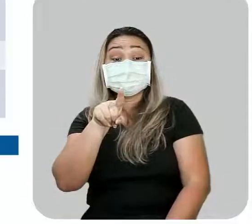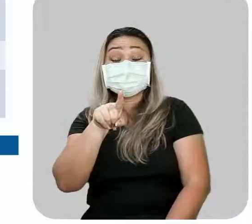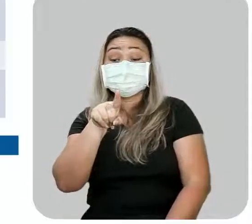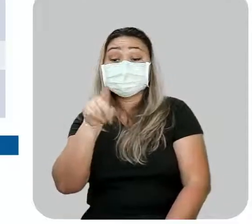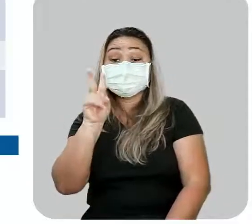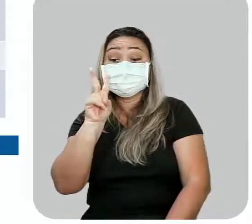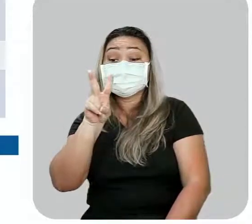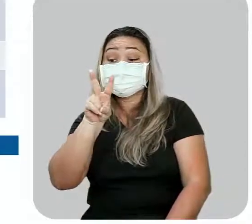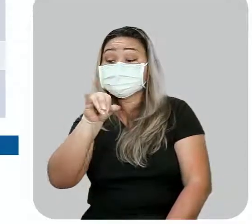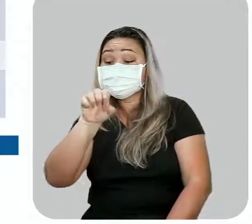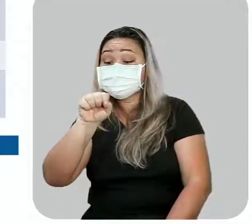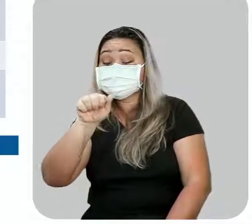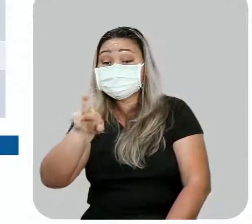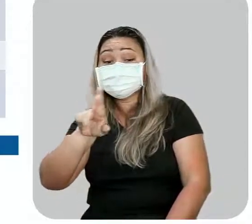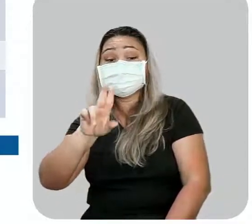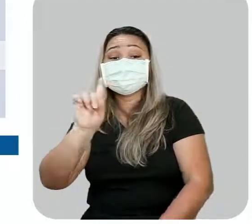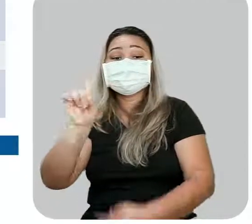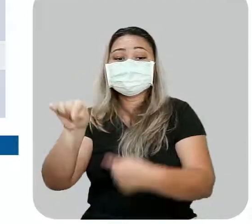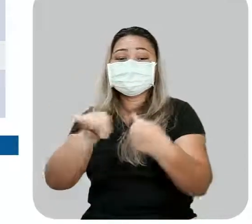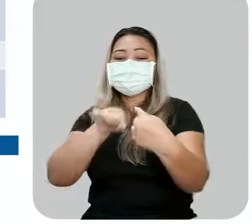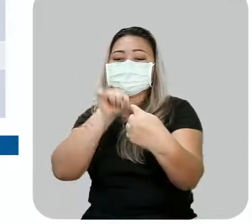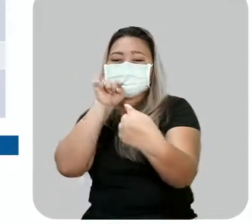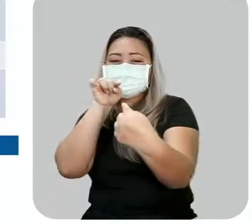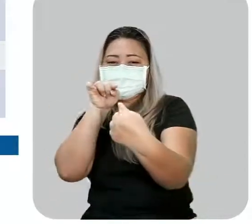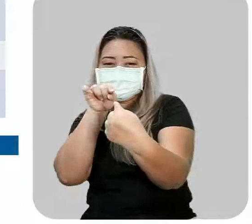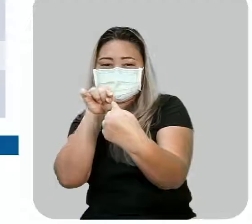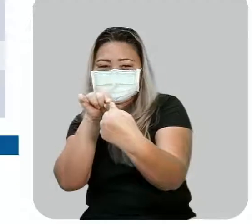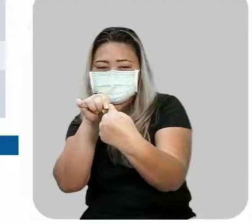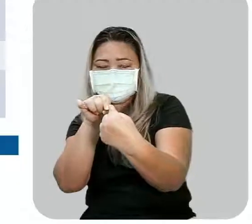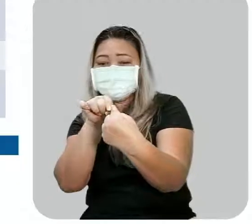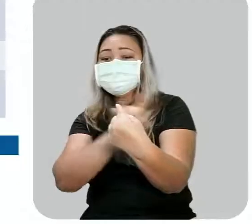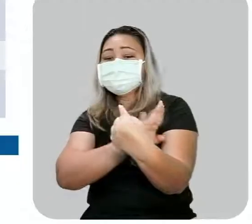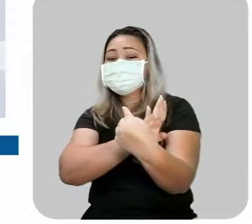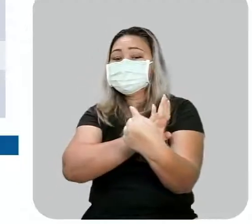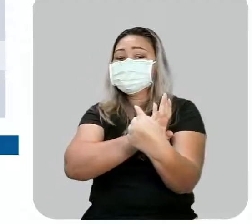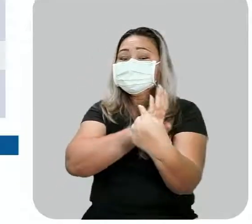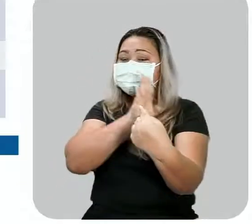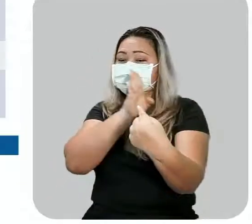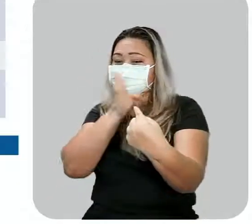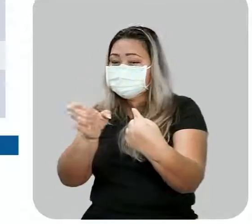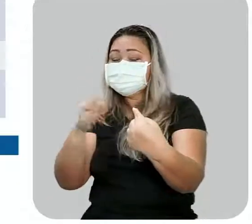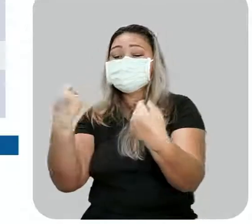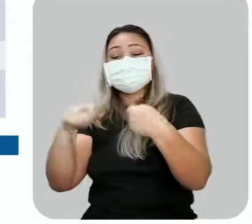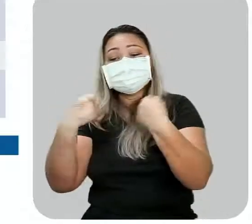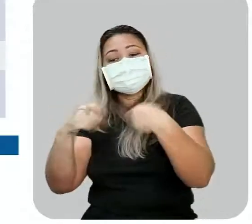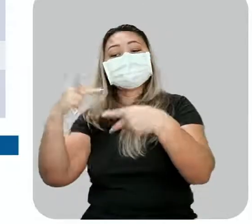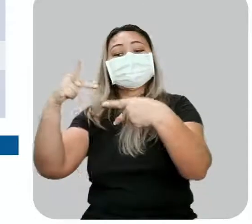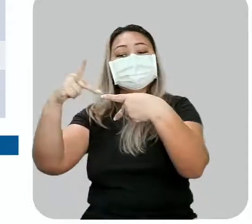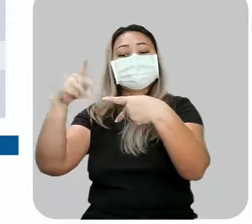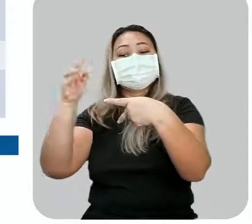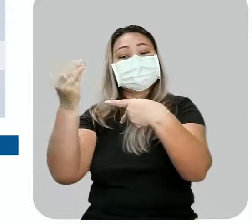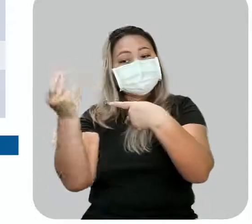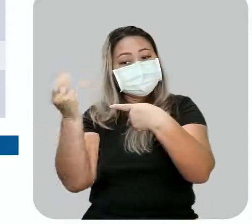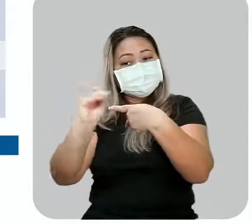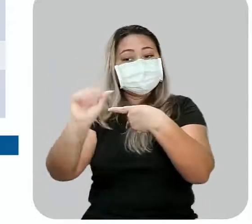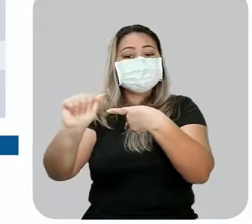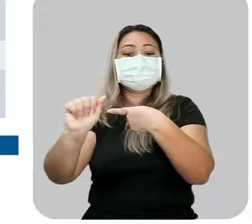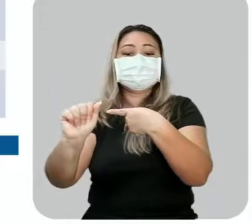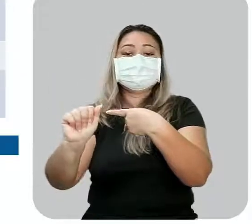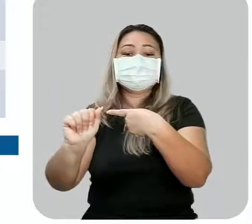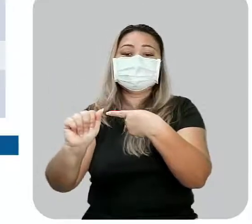Visar, no sentido de objetivar, vai ser verbo transitivo direto, vai pedir a preposição